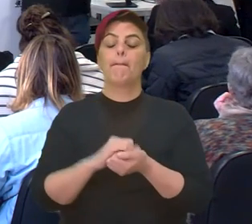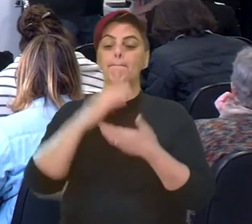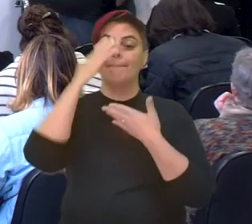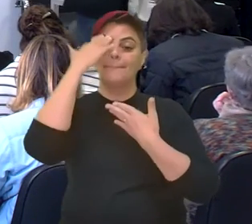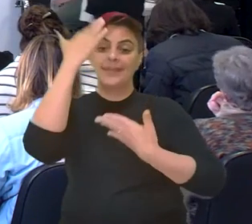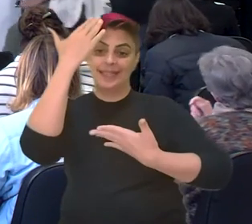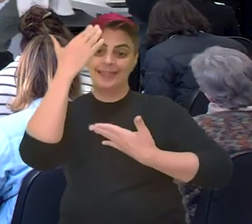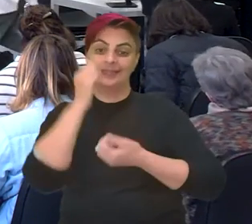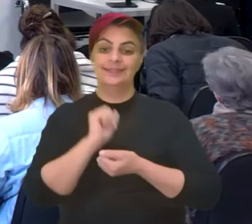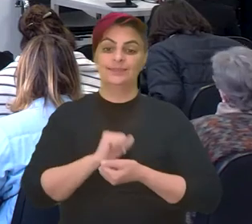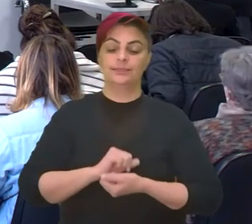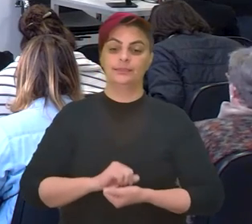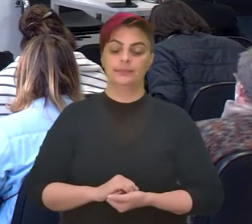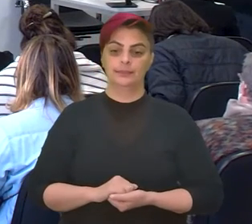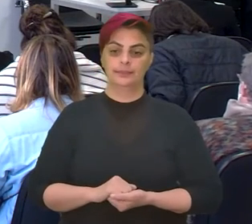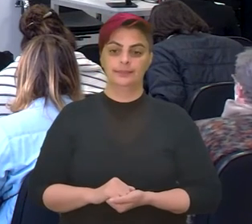Obrigada, Gustavo.